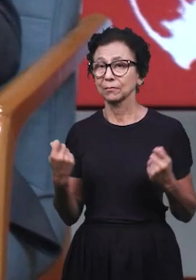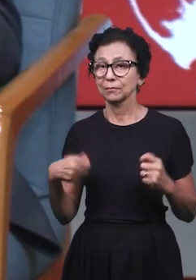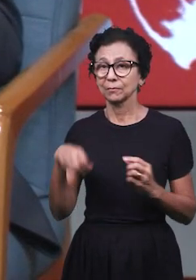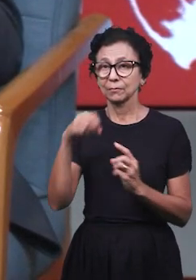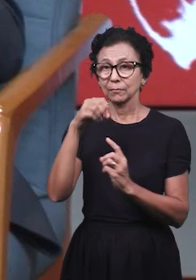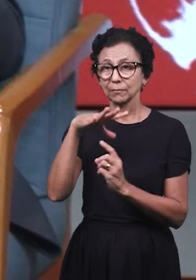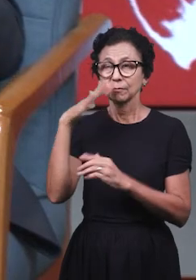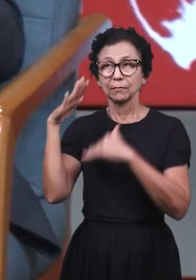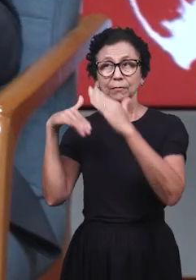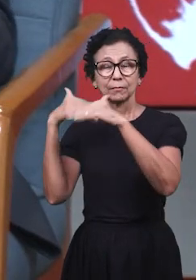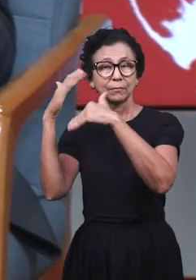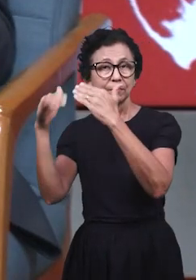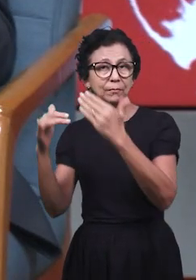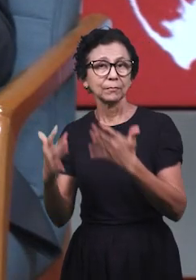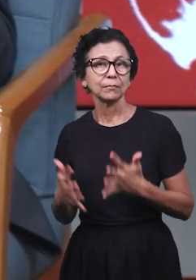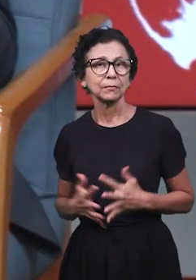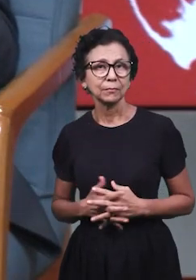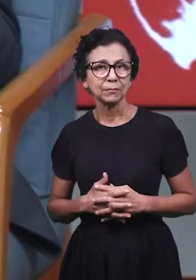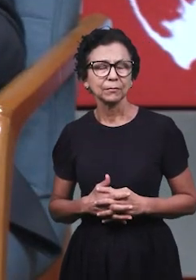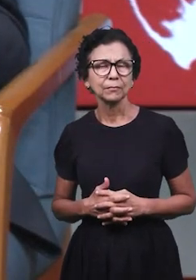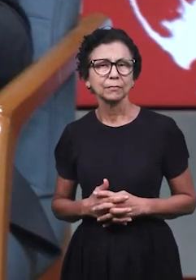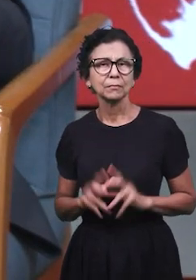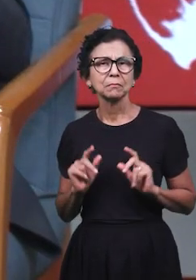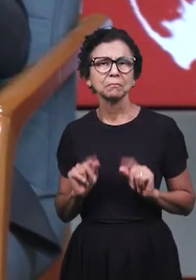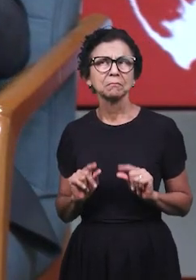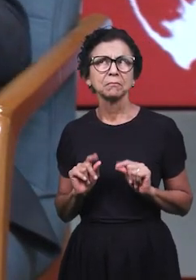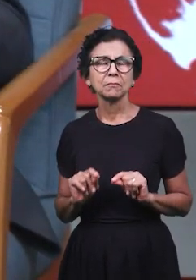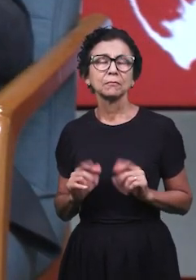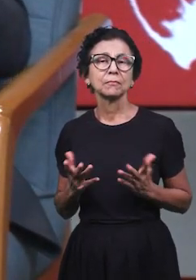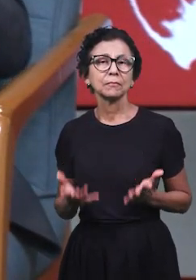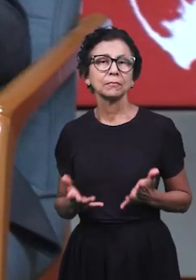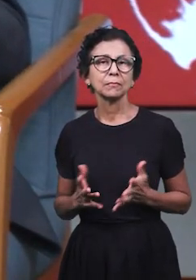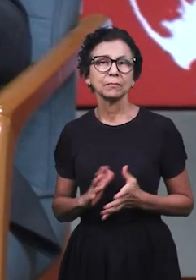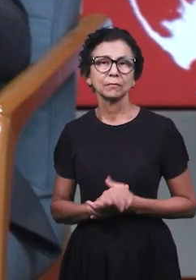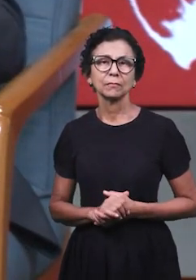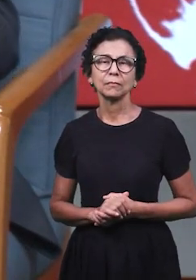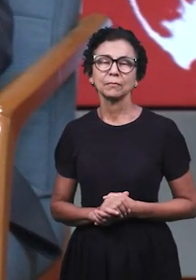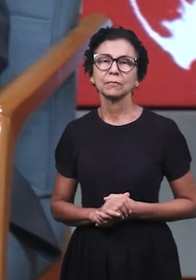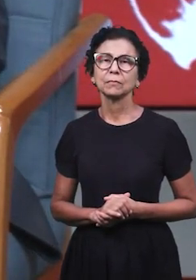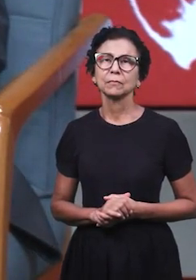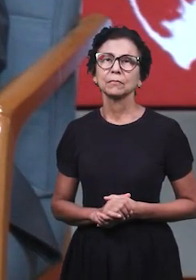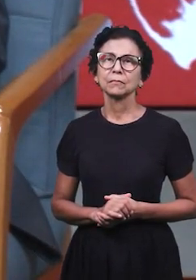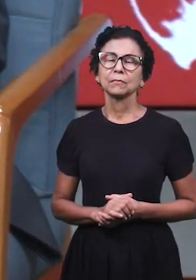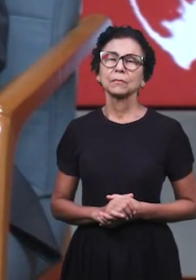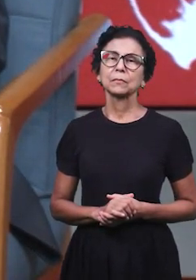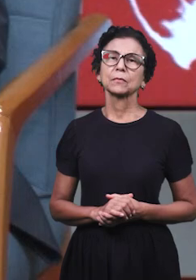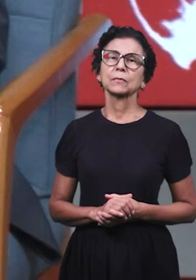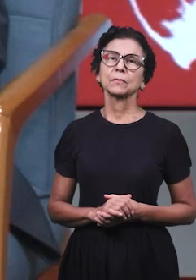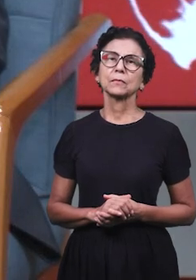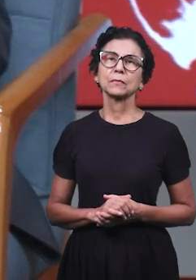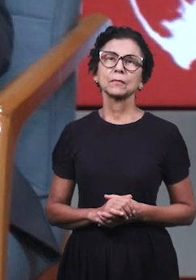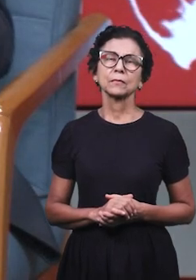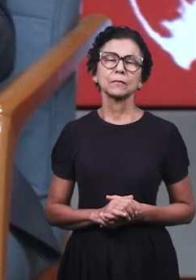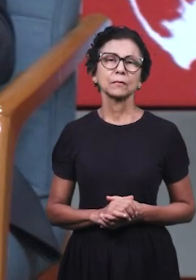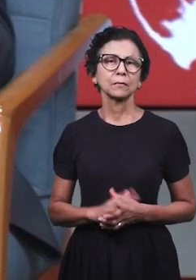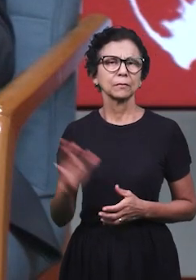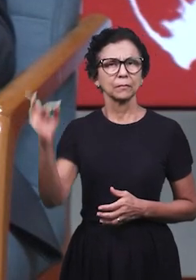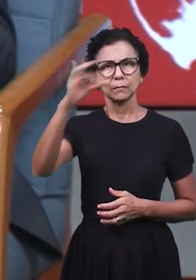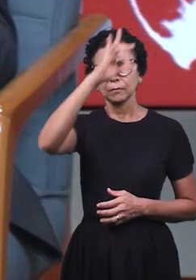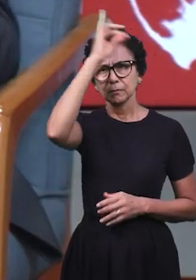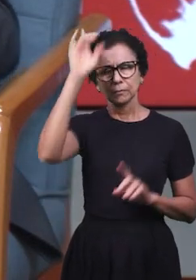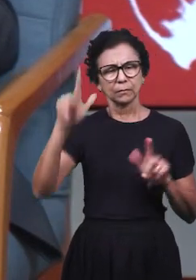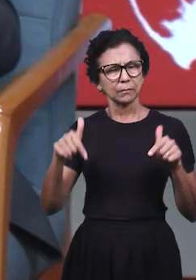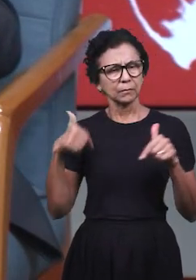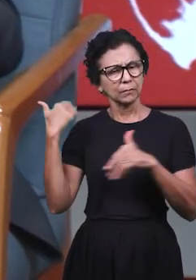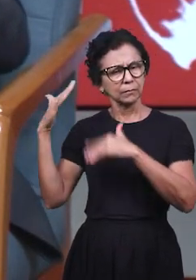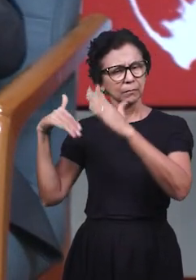da operação da salvação. E o que é essa dinâmica? É a continuidade da operação do Espírito Santo na